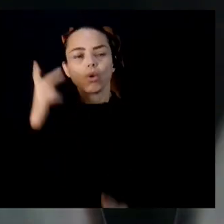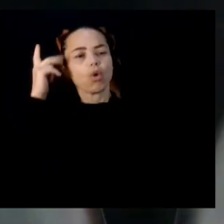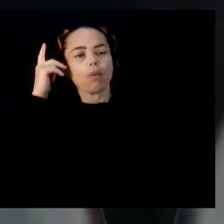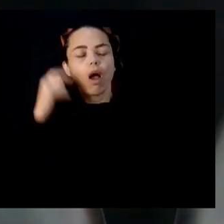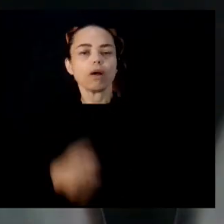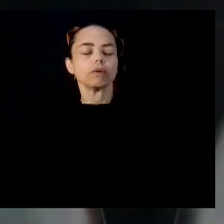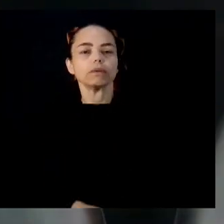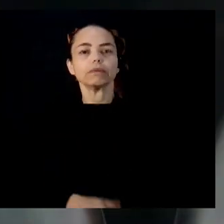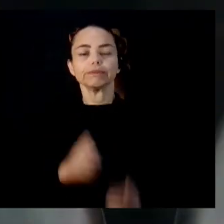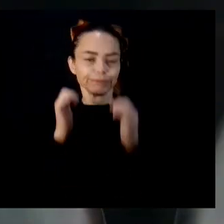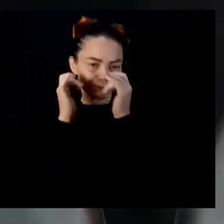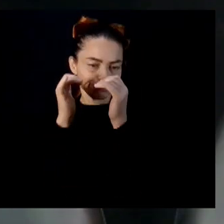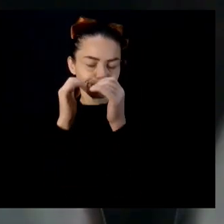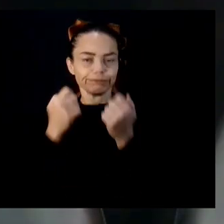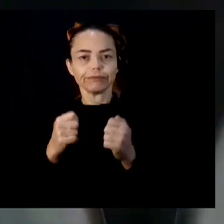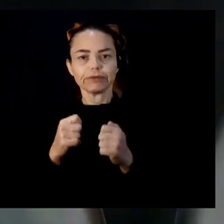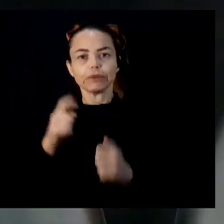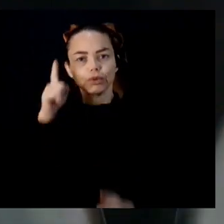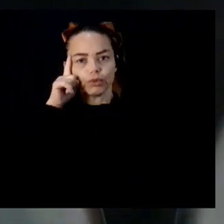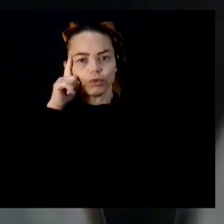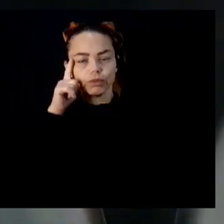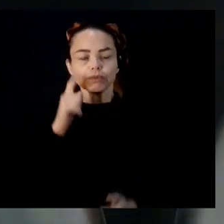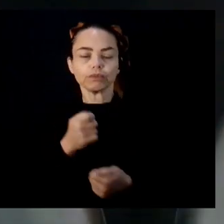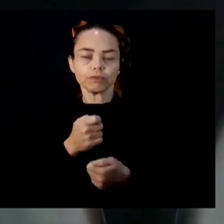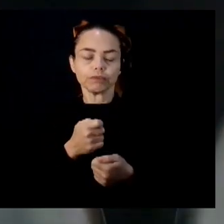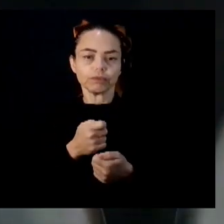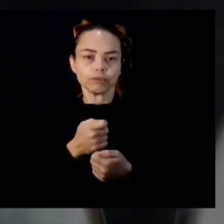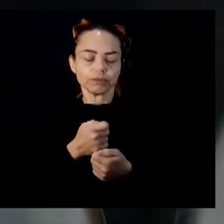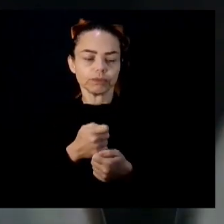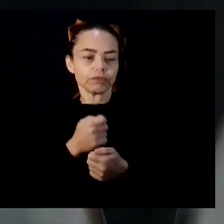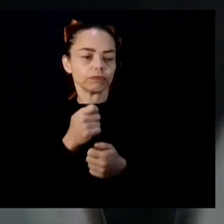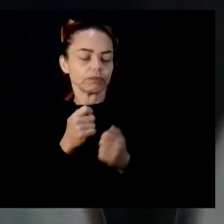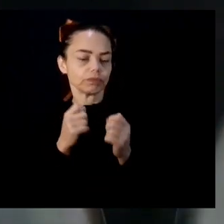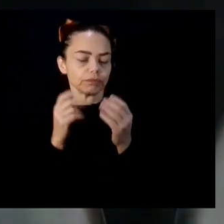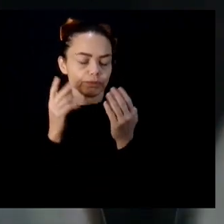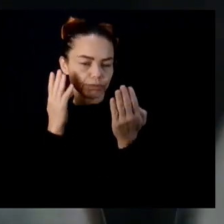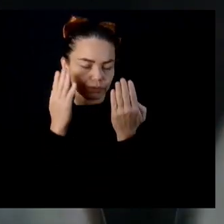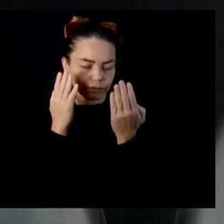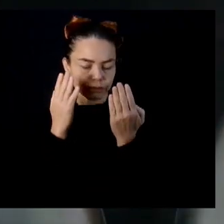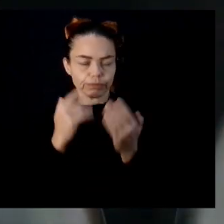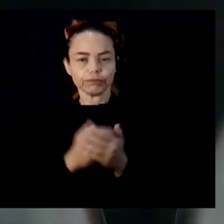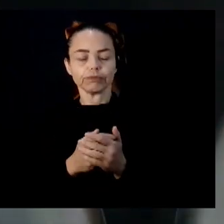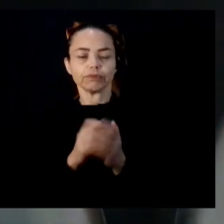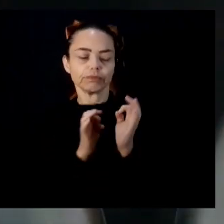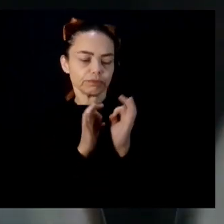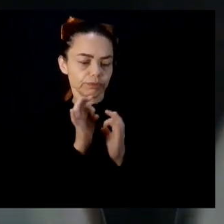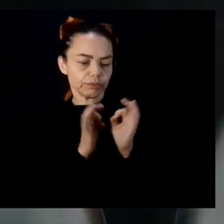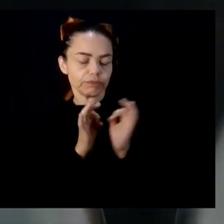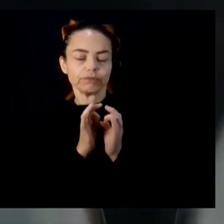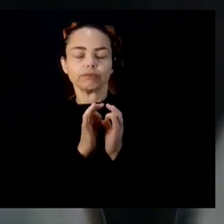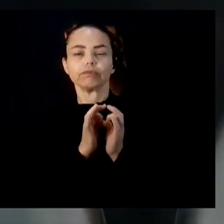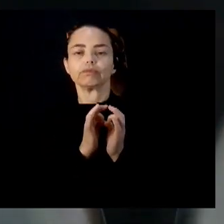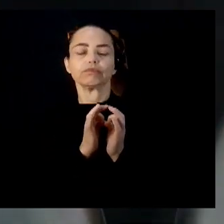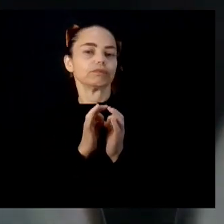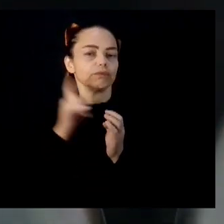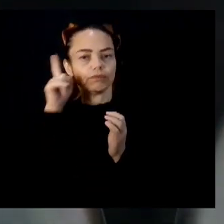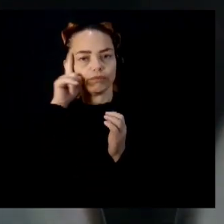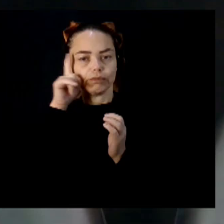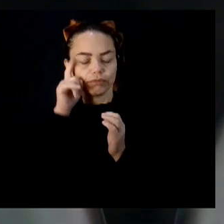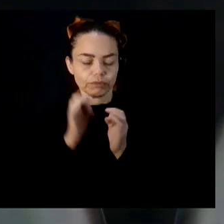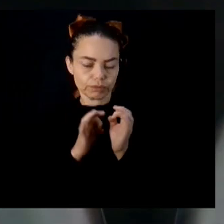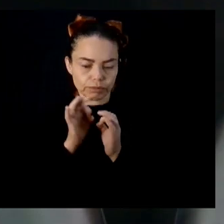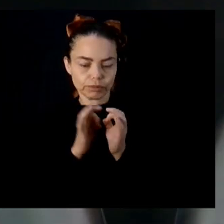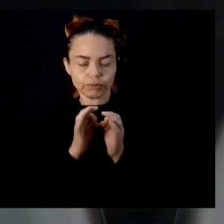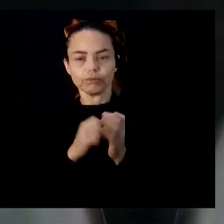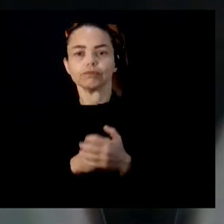de uma rotina para uma economia psíquica, para a gente conseguir organizar o nosso funcionamento, né? Quando a